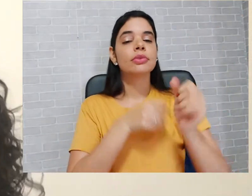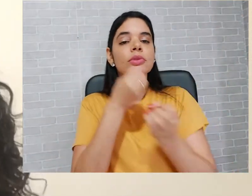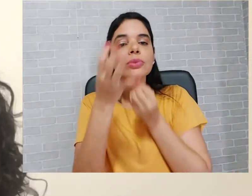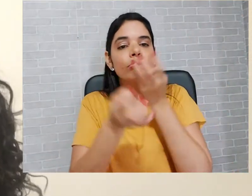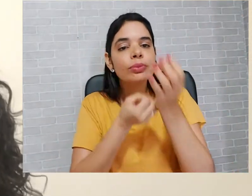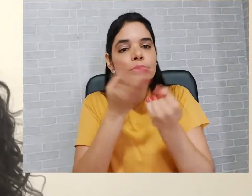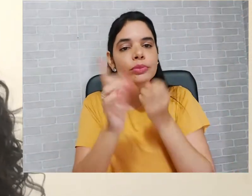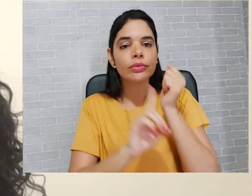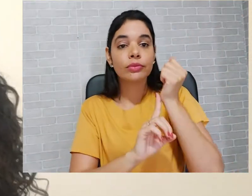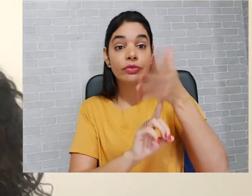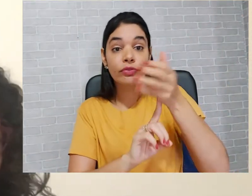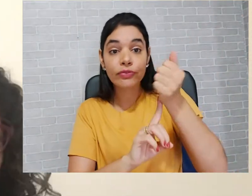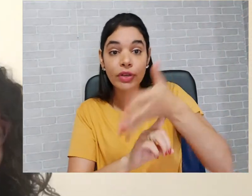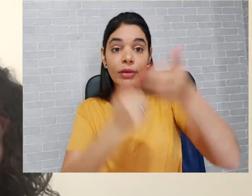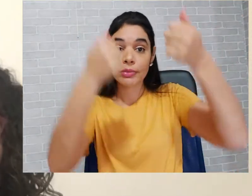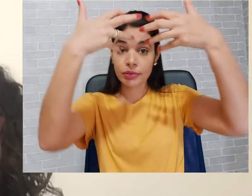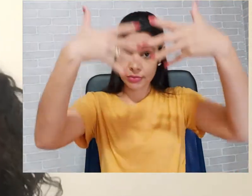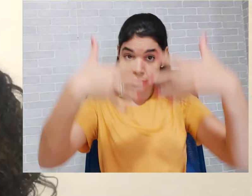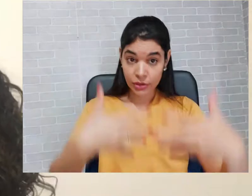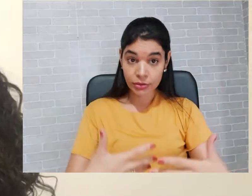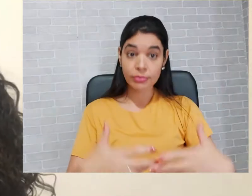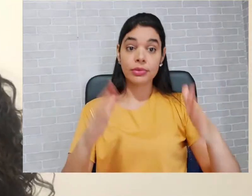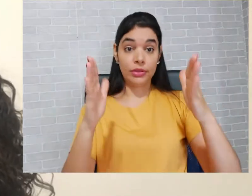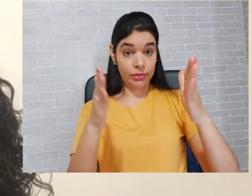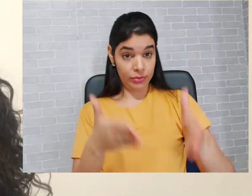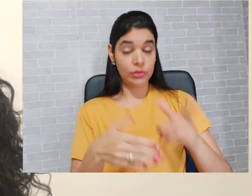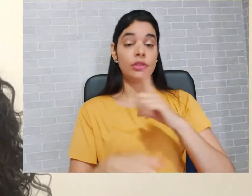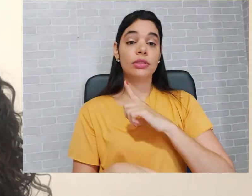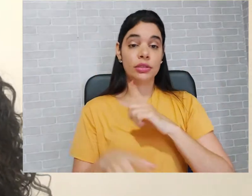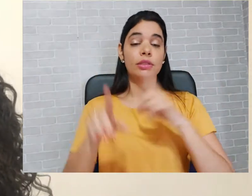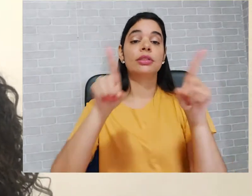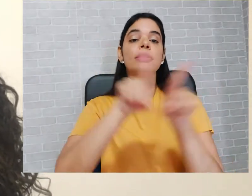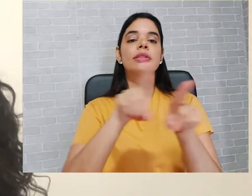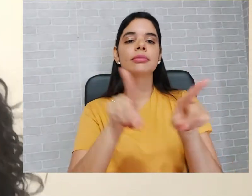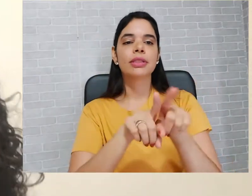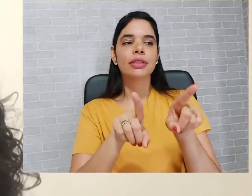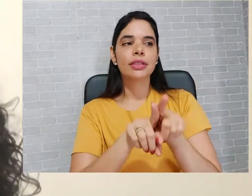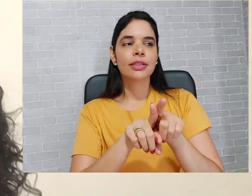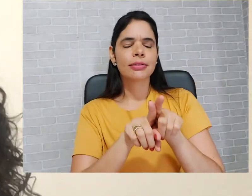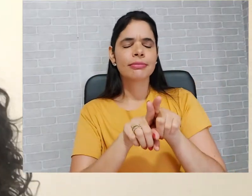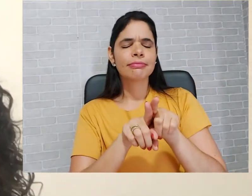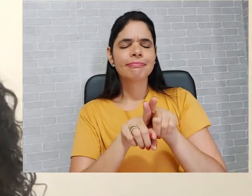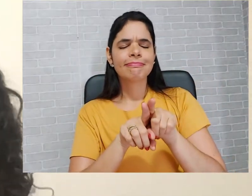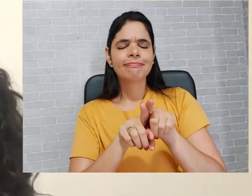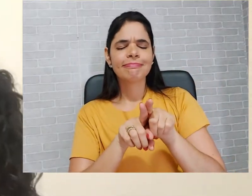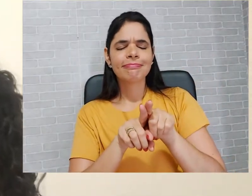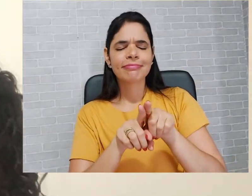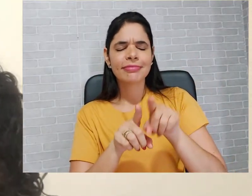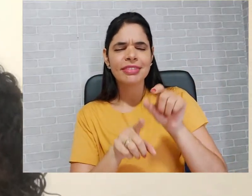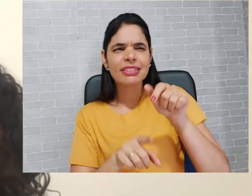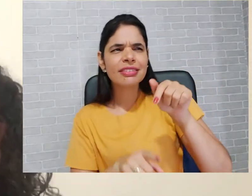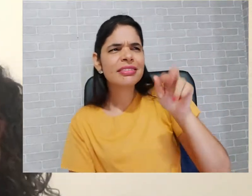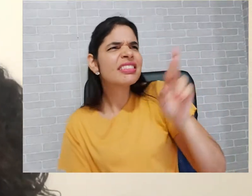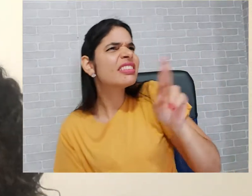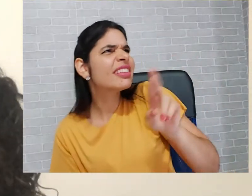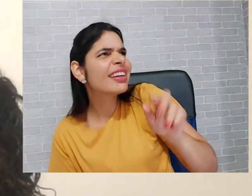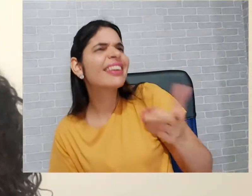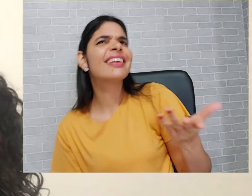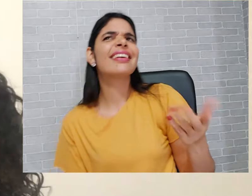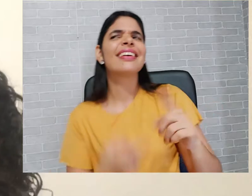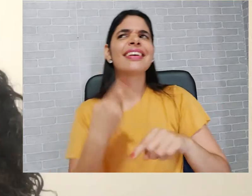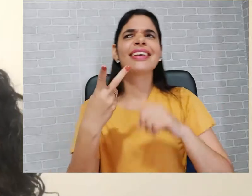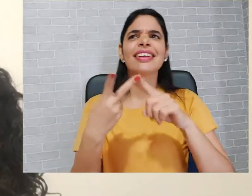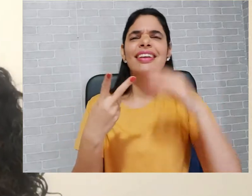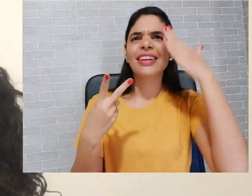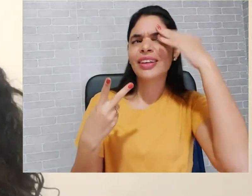dos contos, fábulas que já mencionamos, né, temos também as adivinhações, provérbios, as